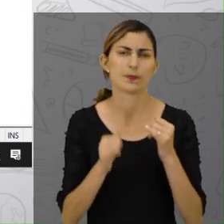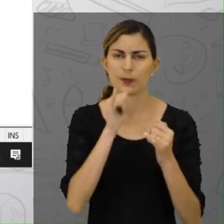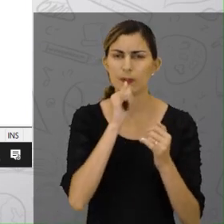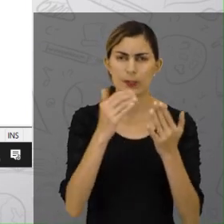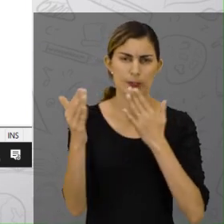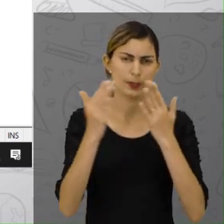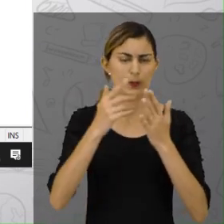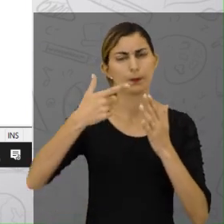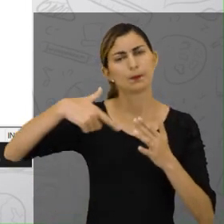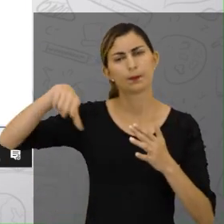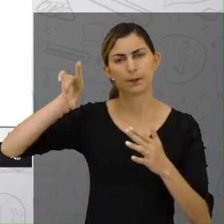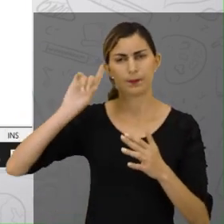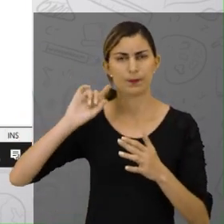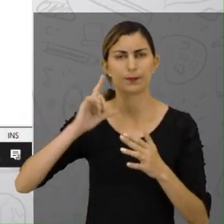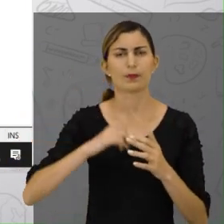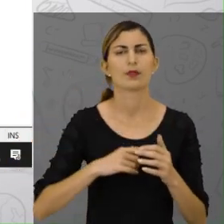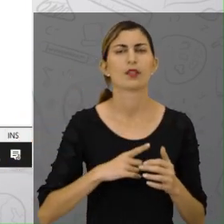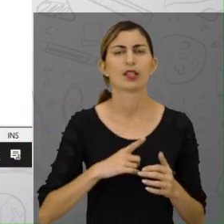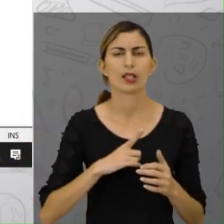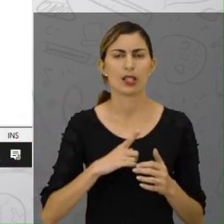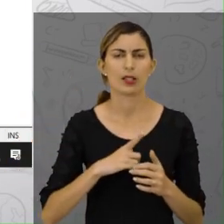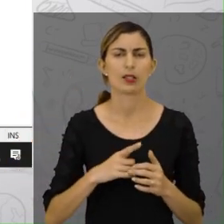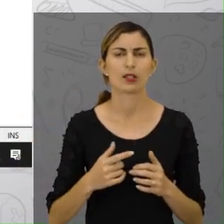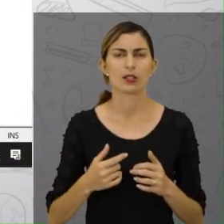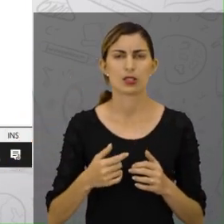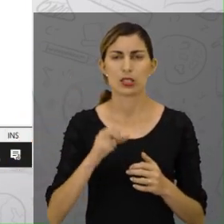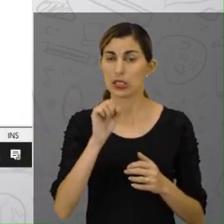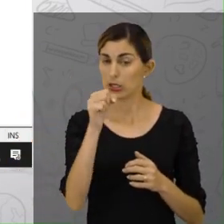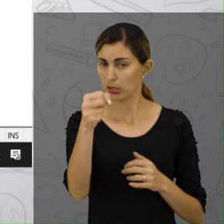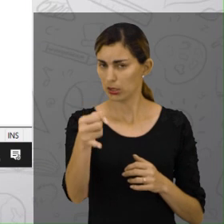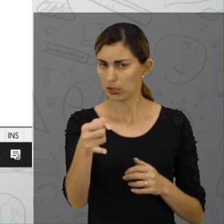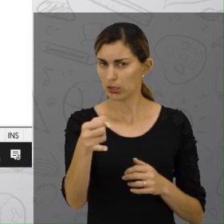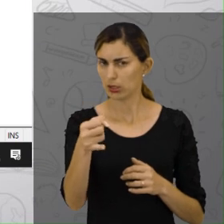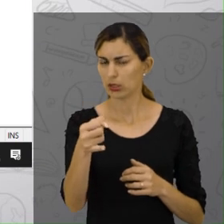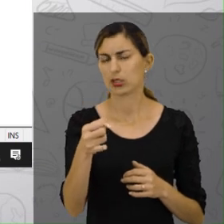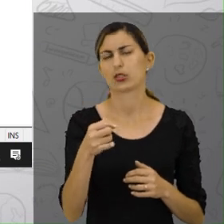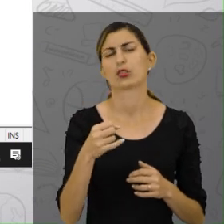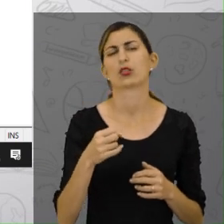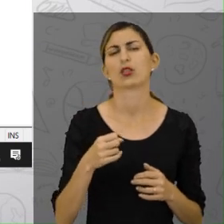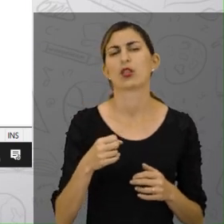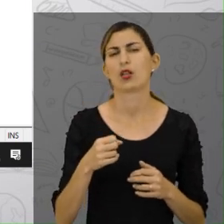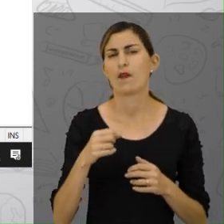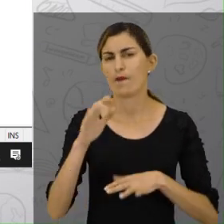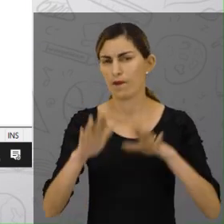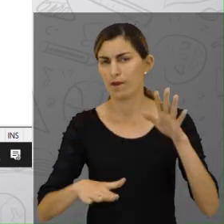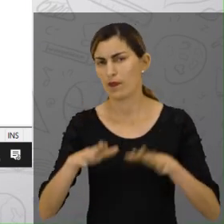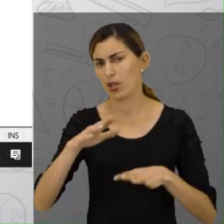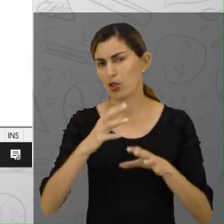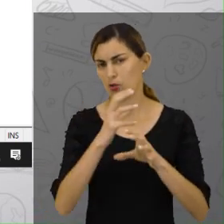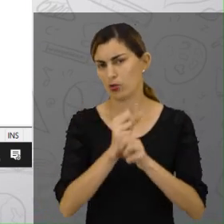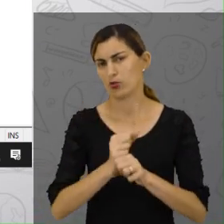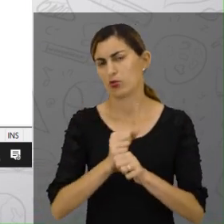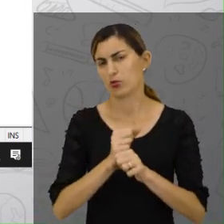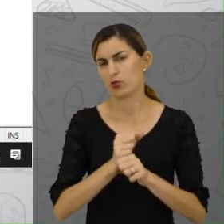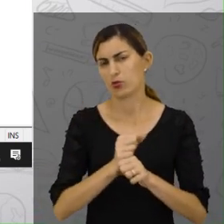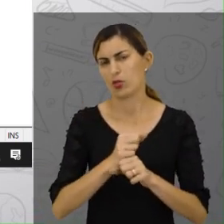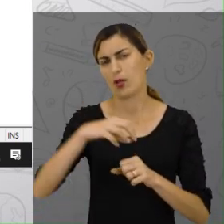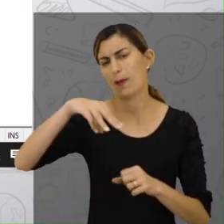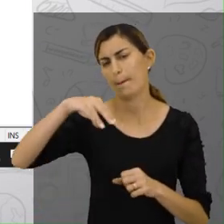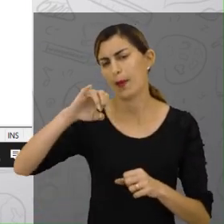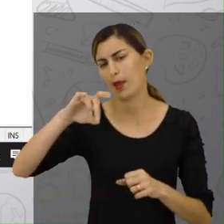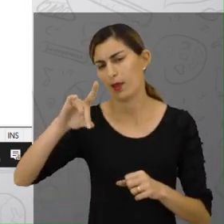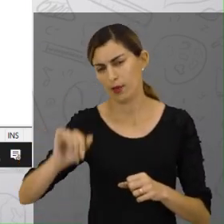Semelhante ao exemplo anterior, nós temos se a variável nota for menor